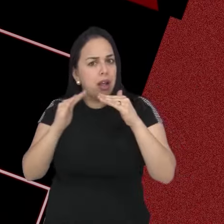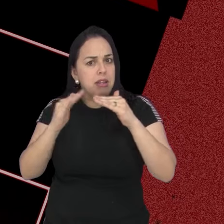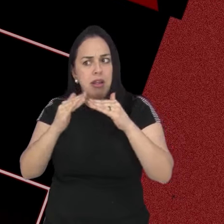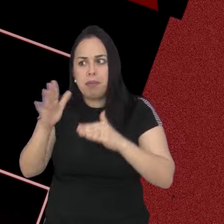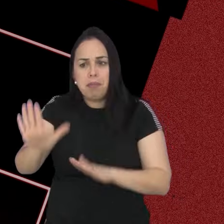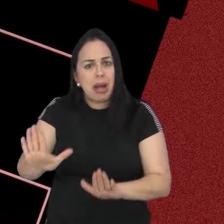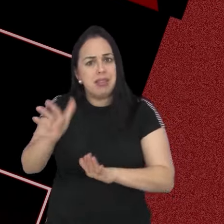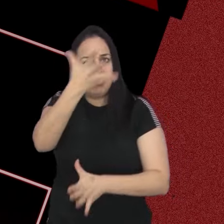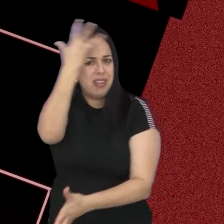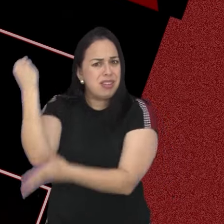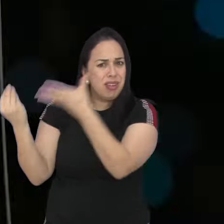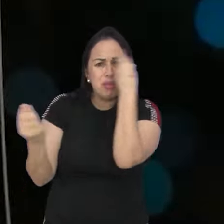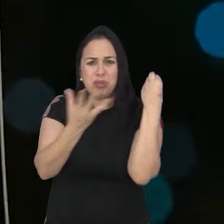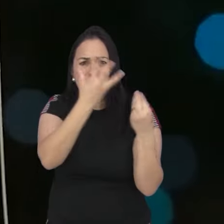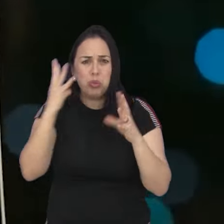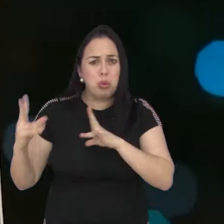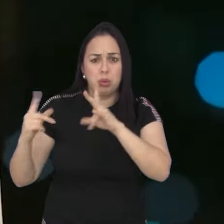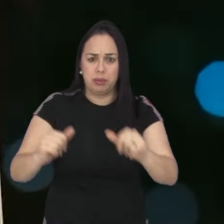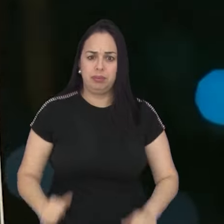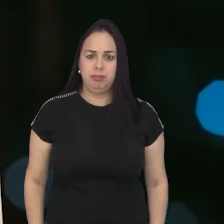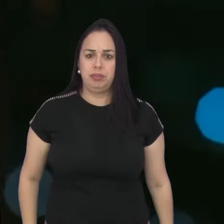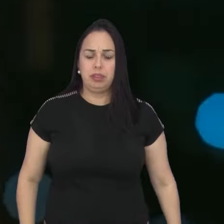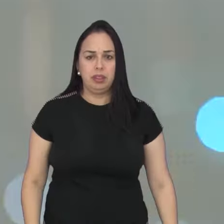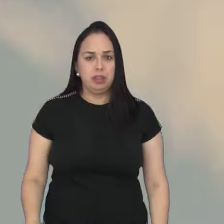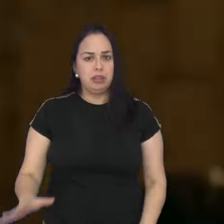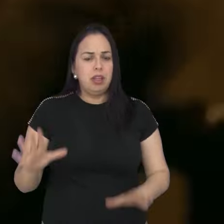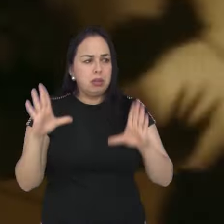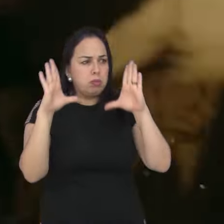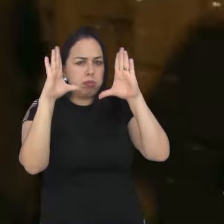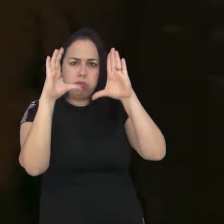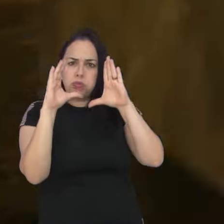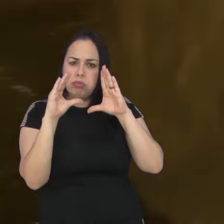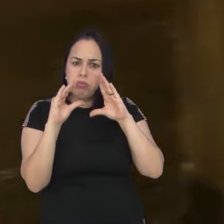totalmente irreconhecível. Naquela noite...